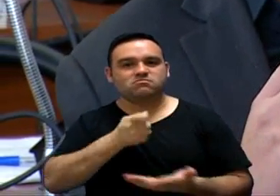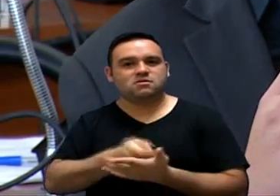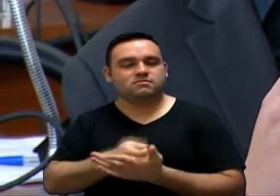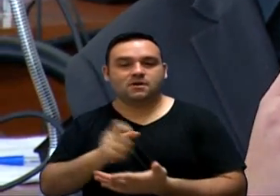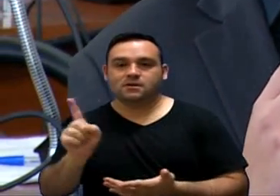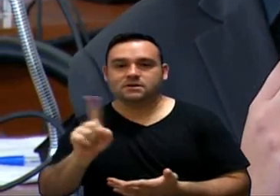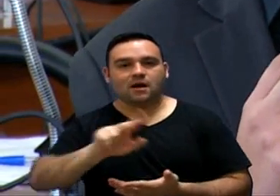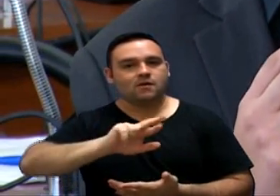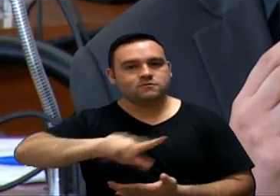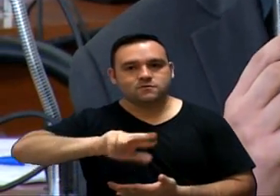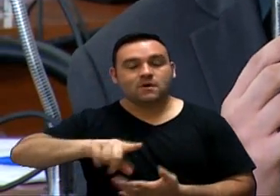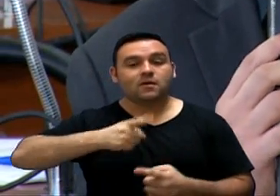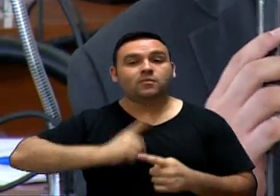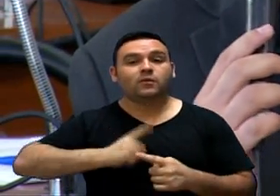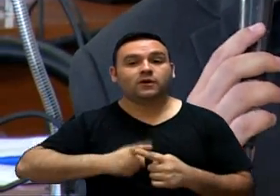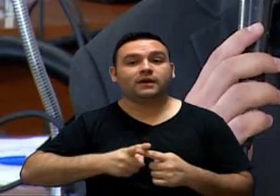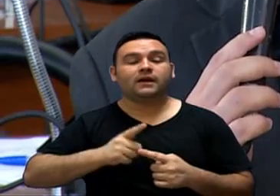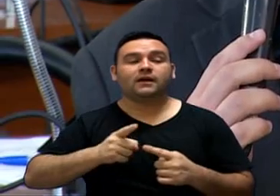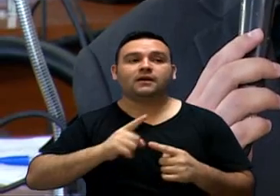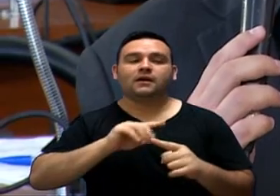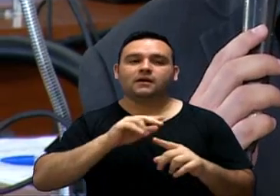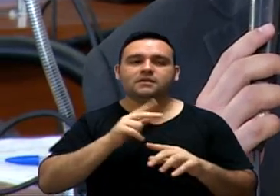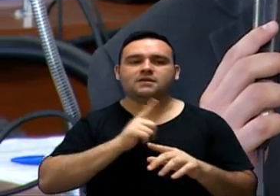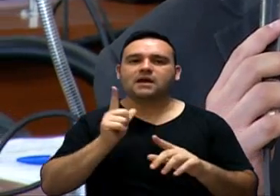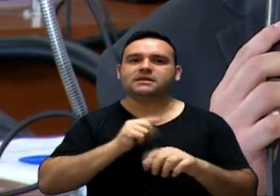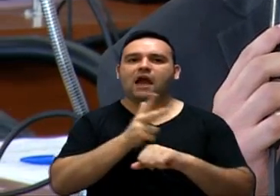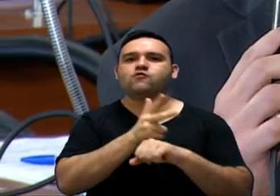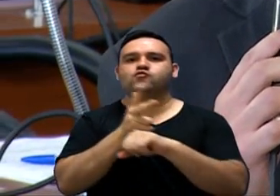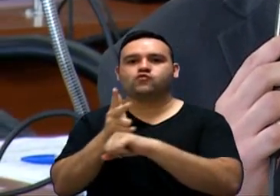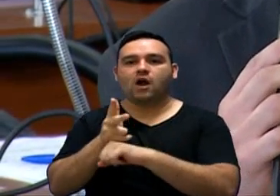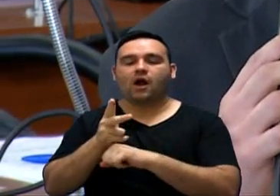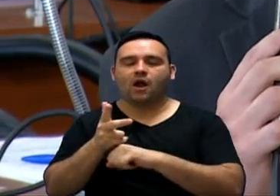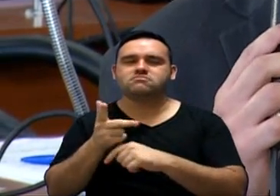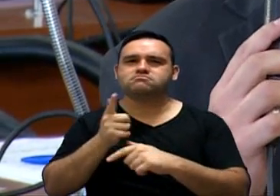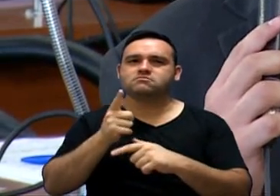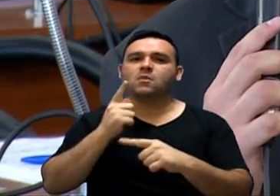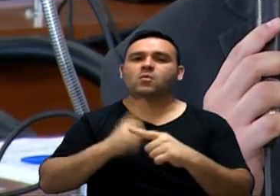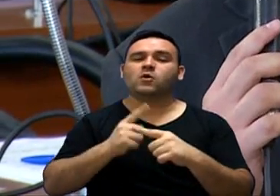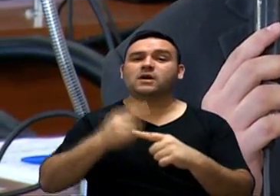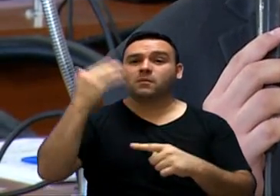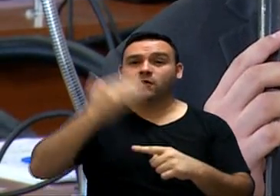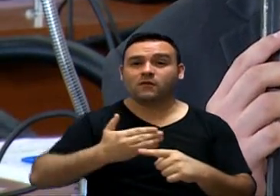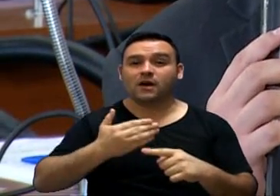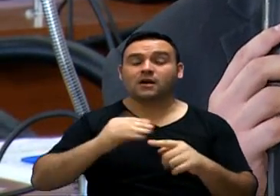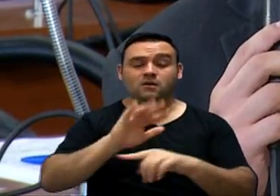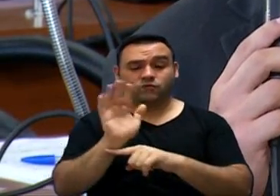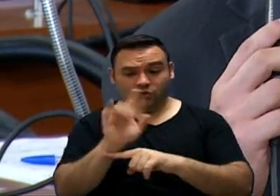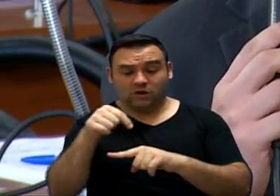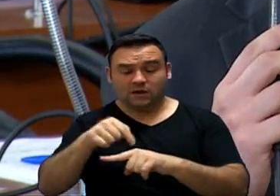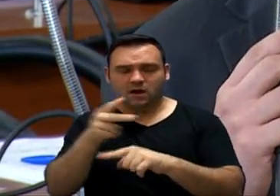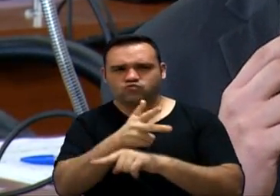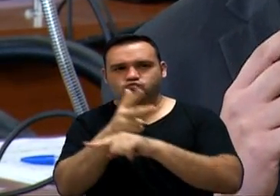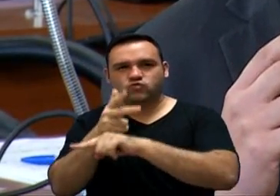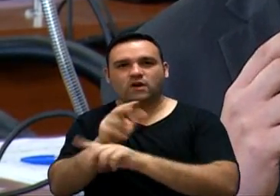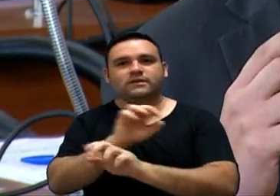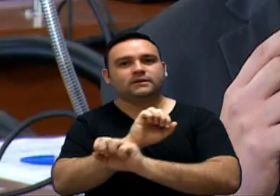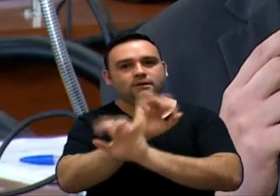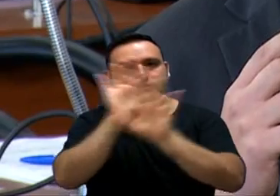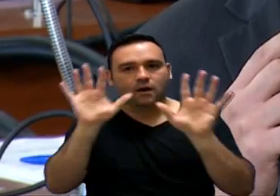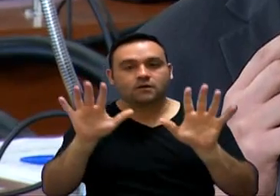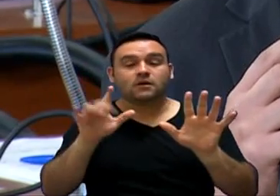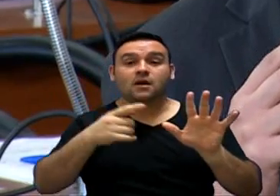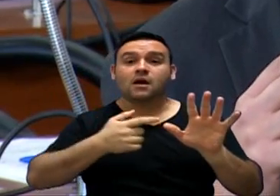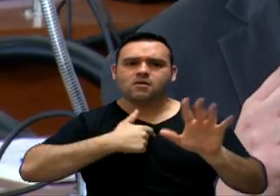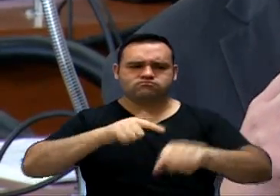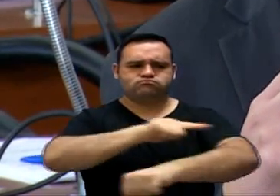inclusive, justamente, foi porque foi tudo filmado para mostrar, o vídeo é muito claro, eu tenho a